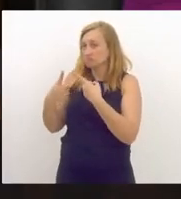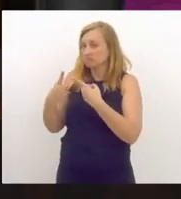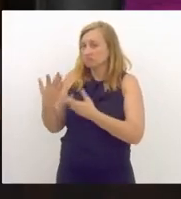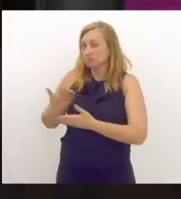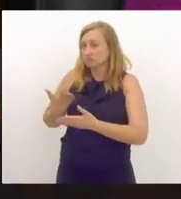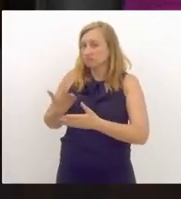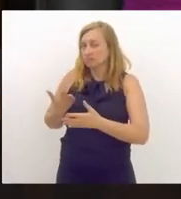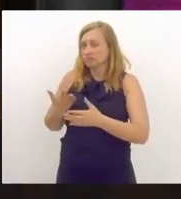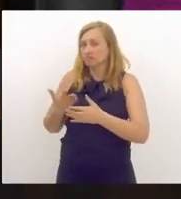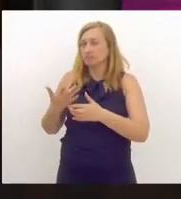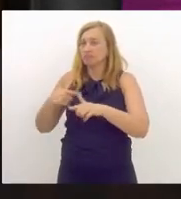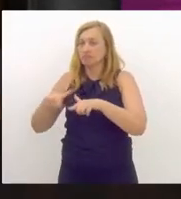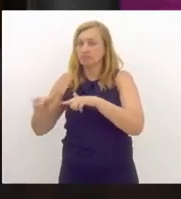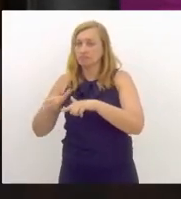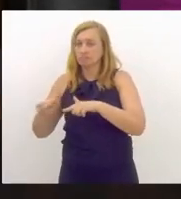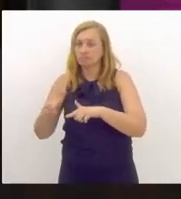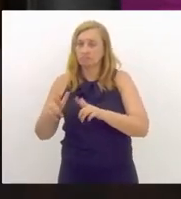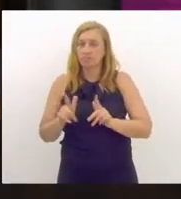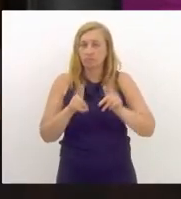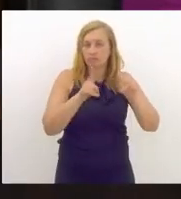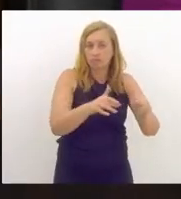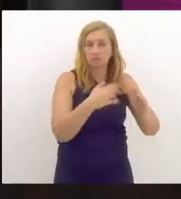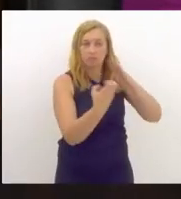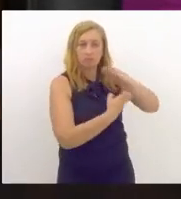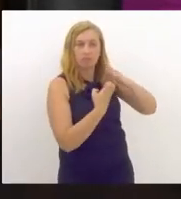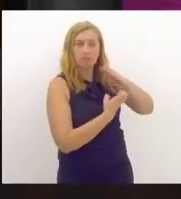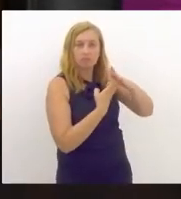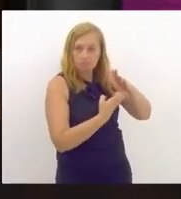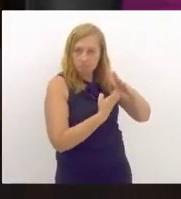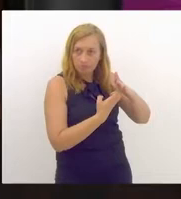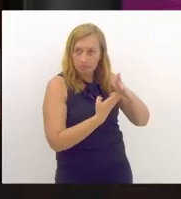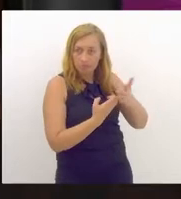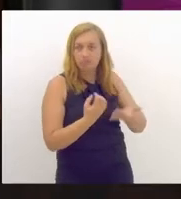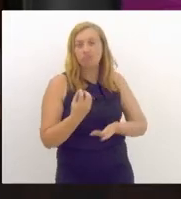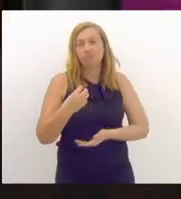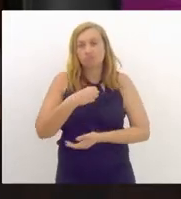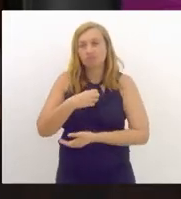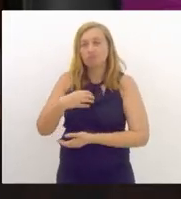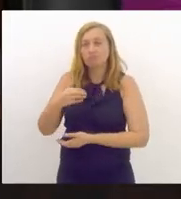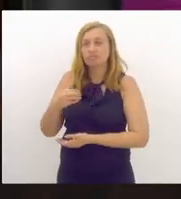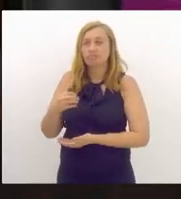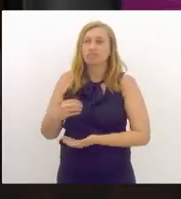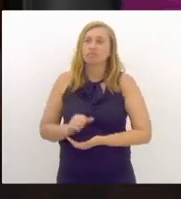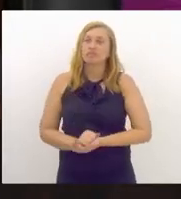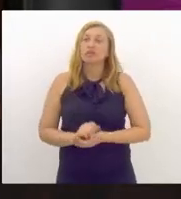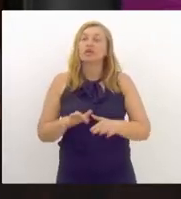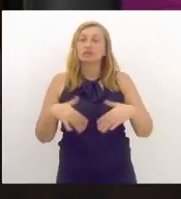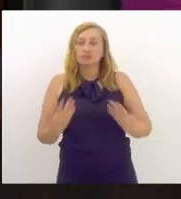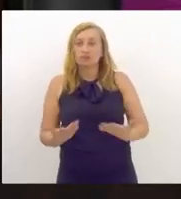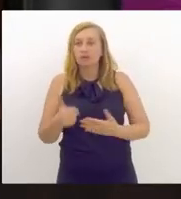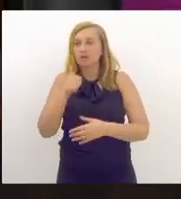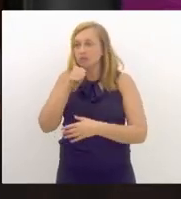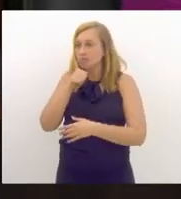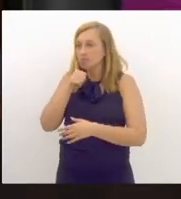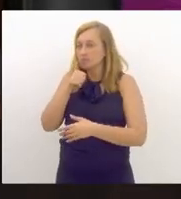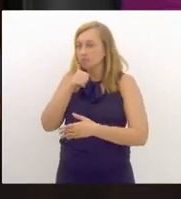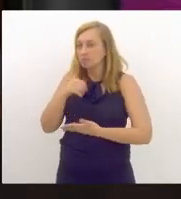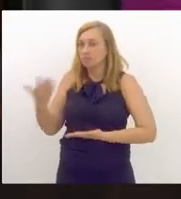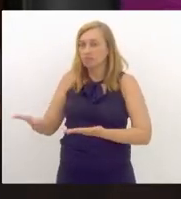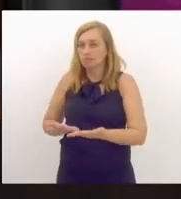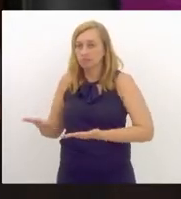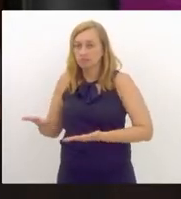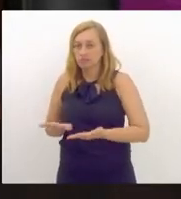aquele burburinho que com os colegas de trabalho então a trabalhadora doméstica ela